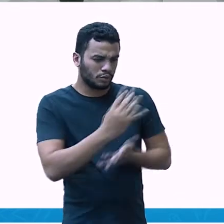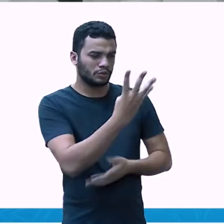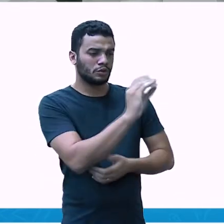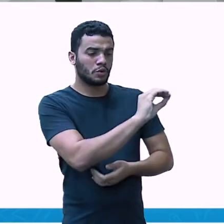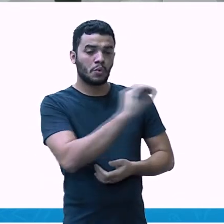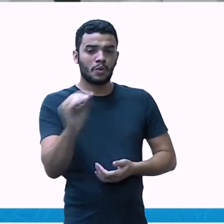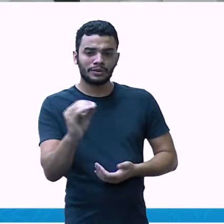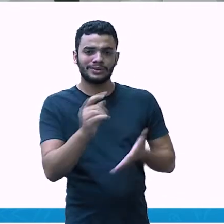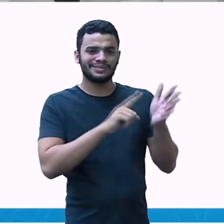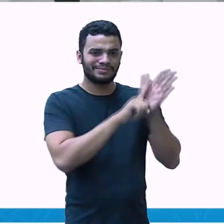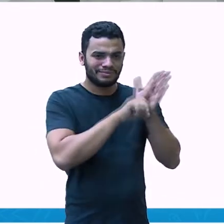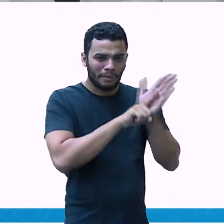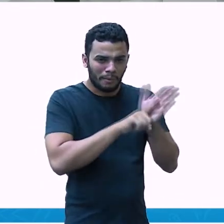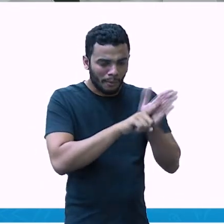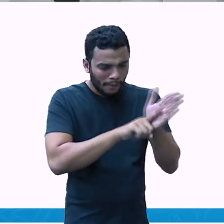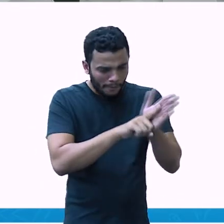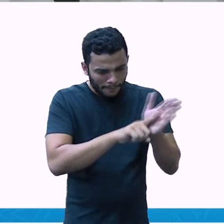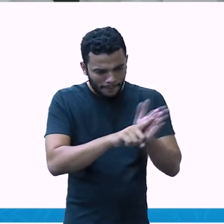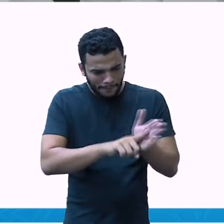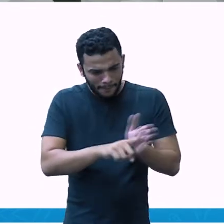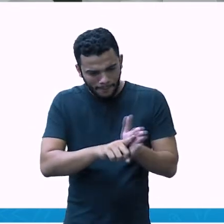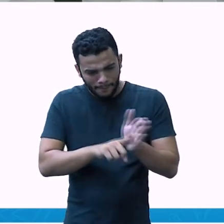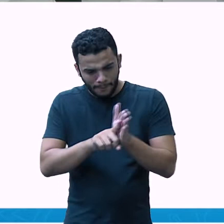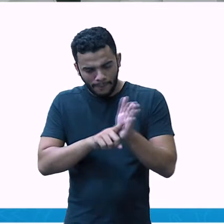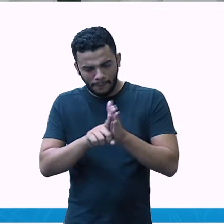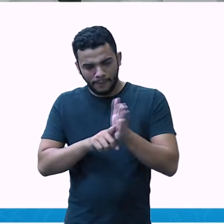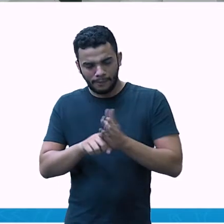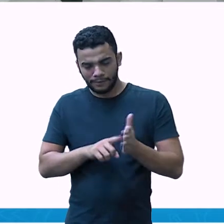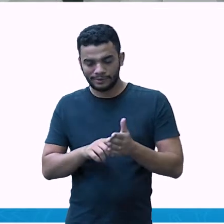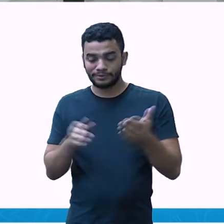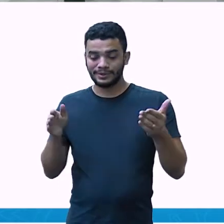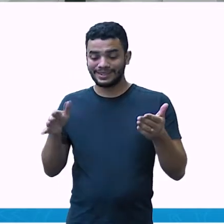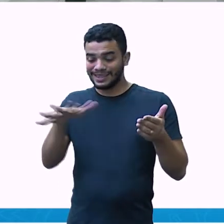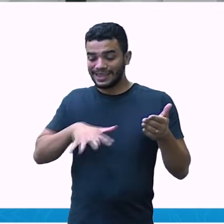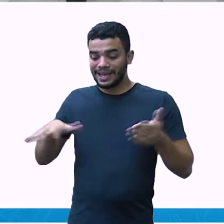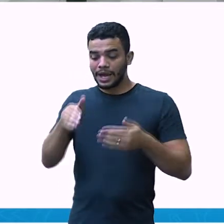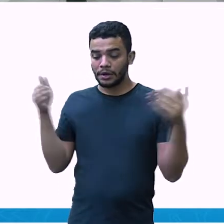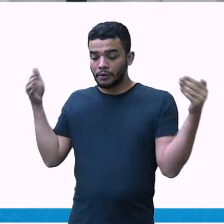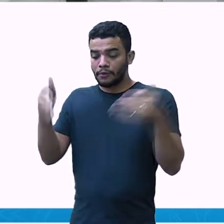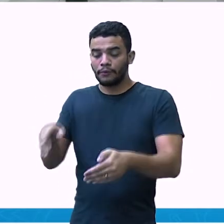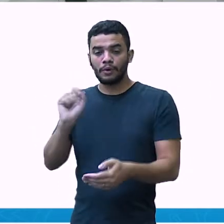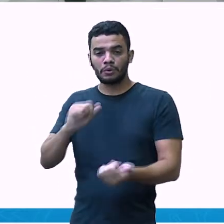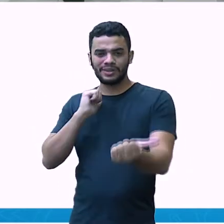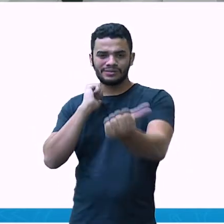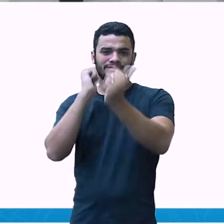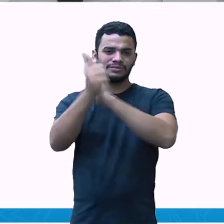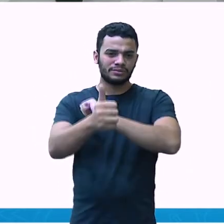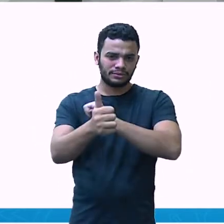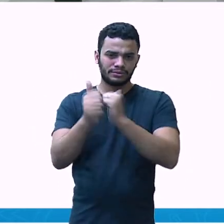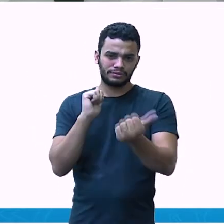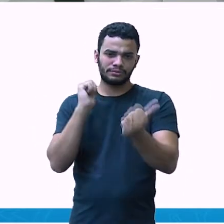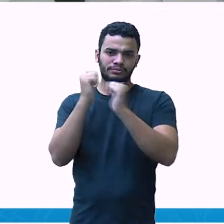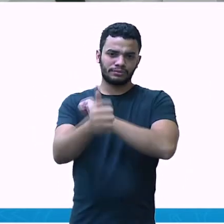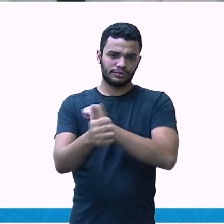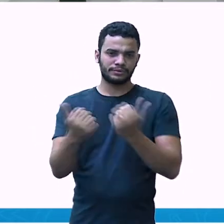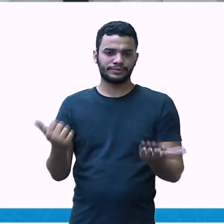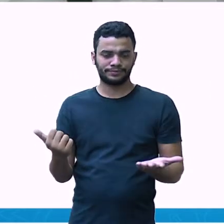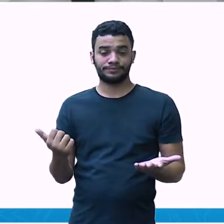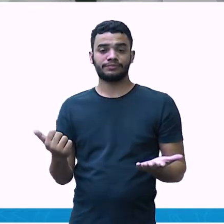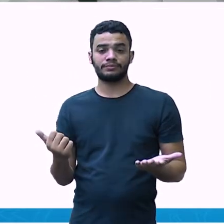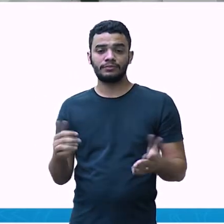a preferência por modalidades esportivas. Os dados foram distribuídos em uma tabela.